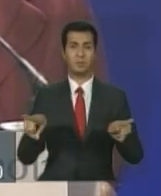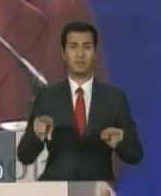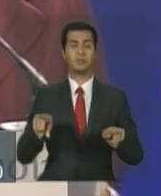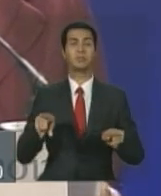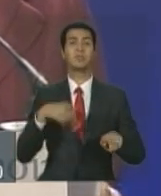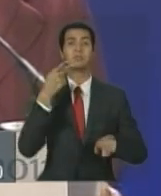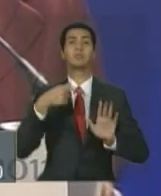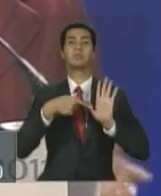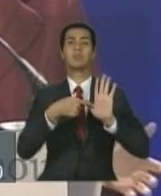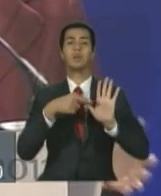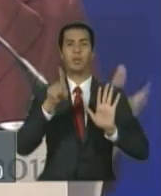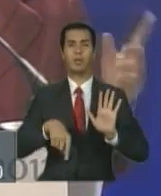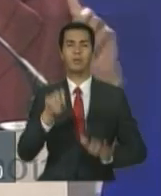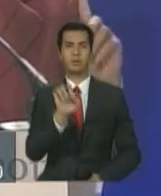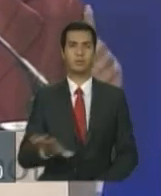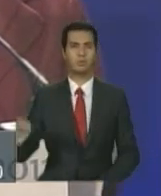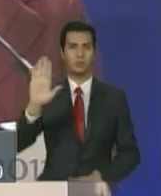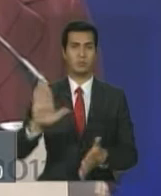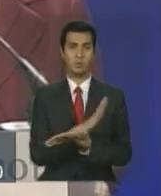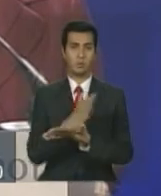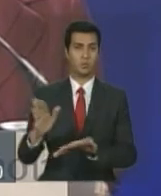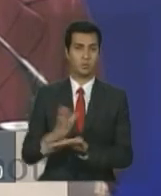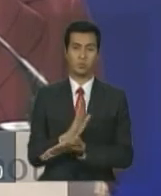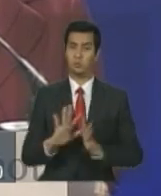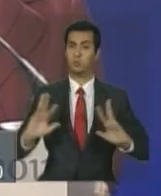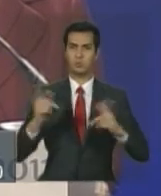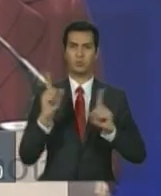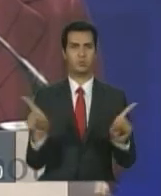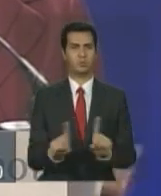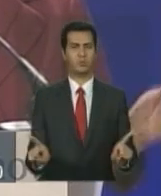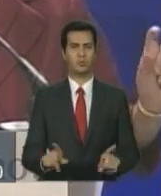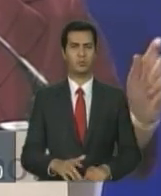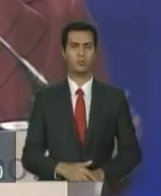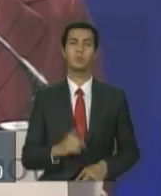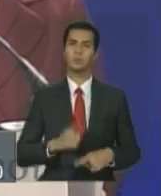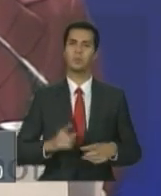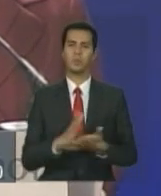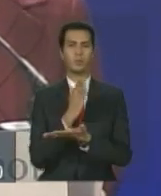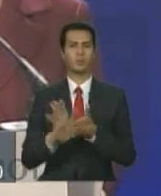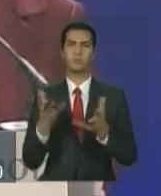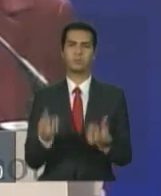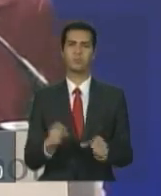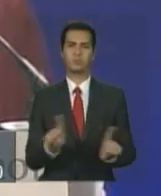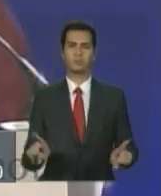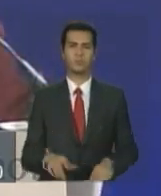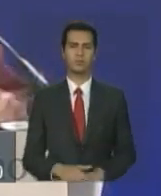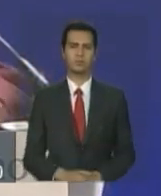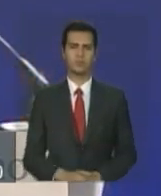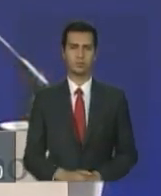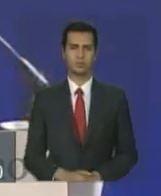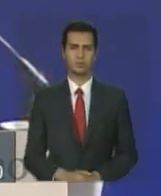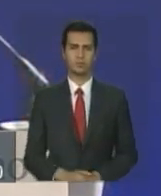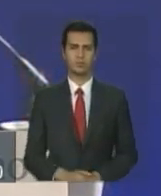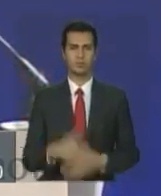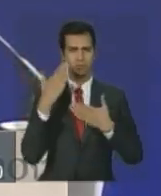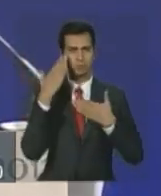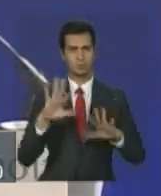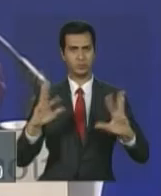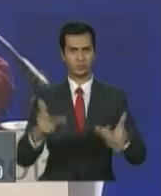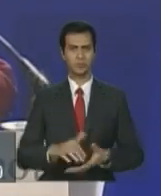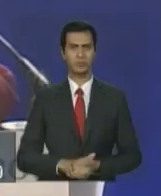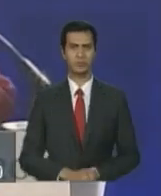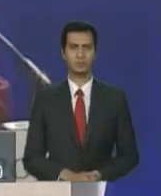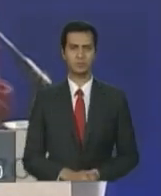pessoal da União Europeia, alguns países, não todos, que há a divergência. Ok. Muito obrigado a